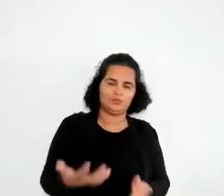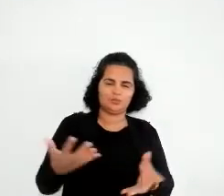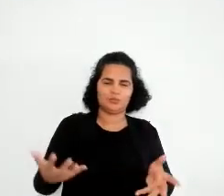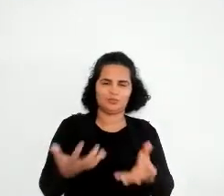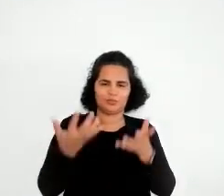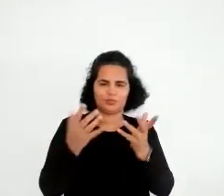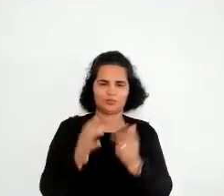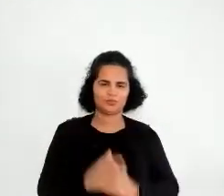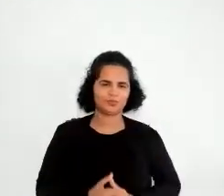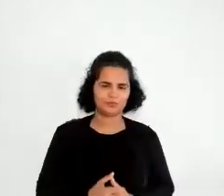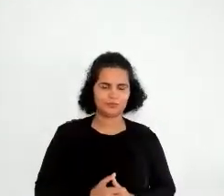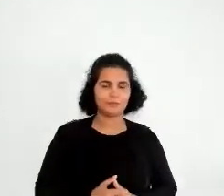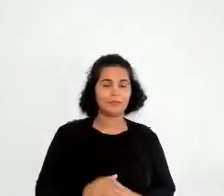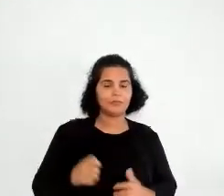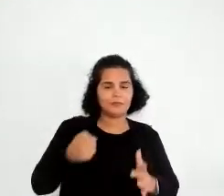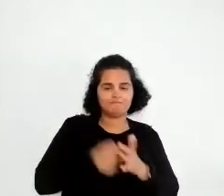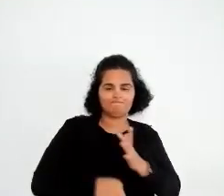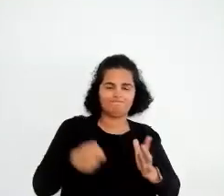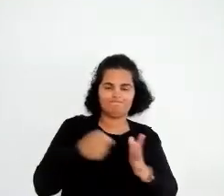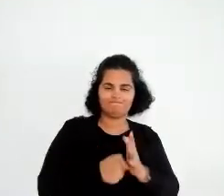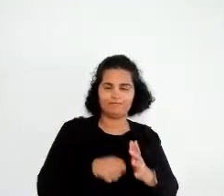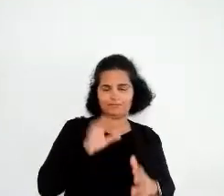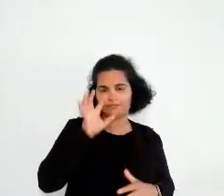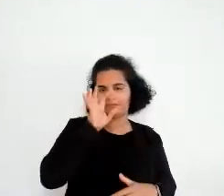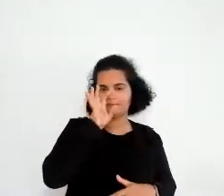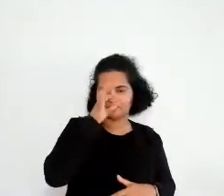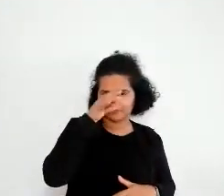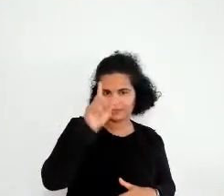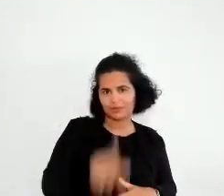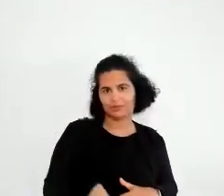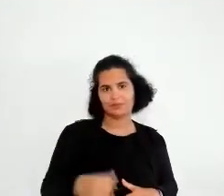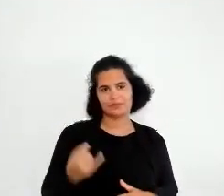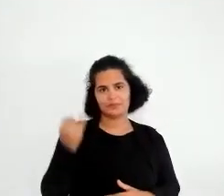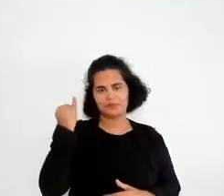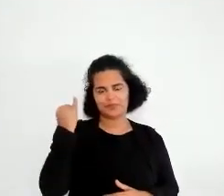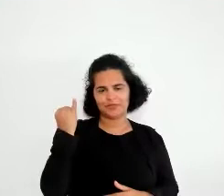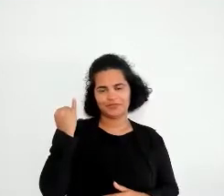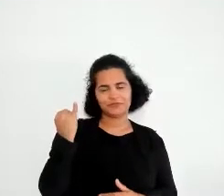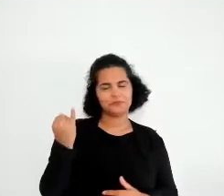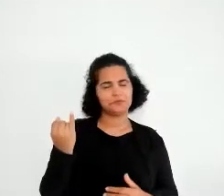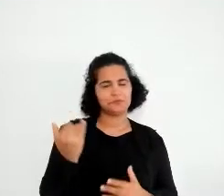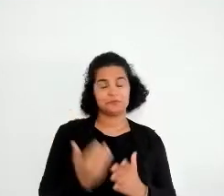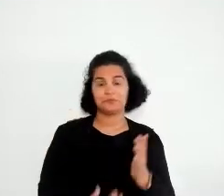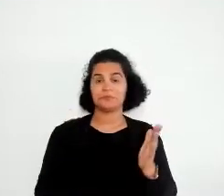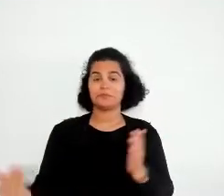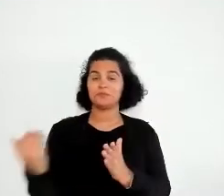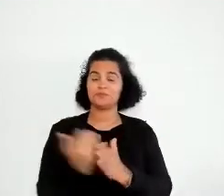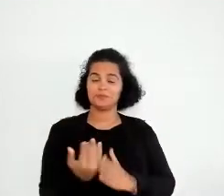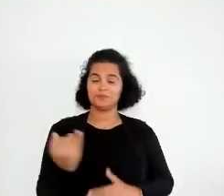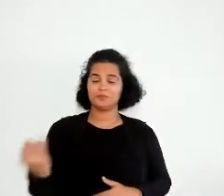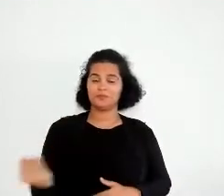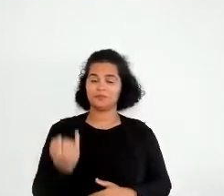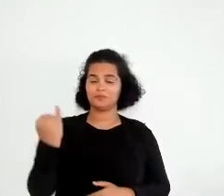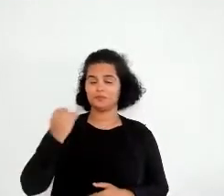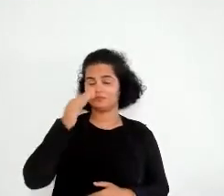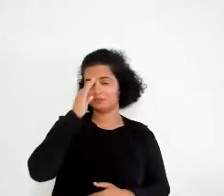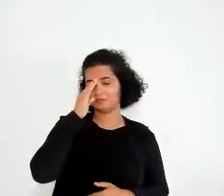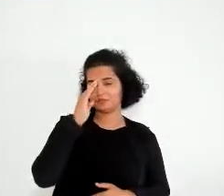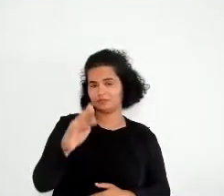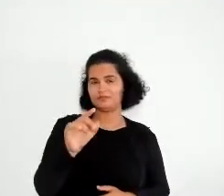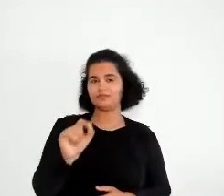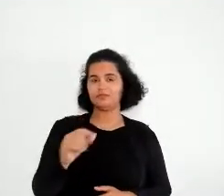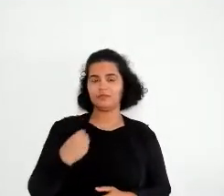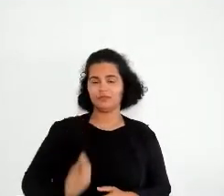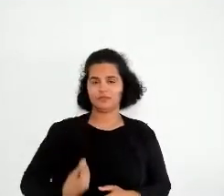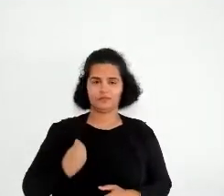Tal perseverança é demais importante, muito importante, sobretudo quando vivemos tempos